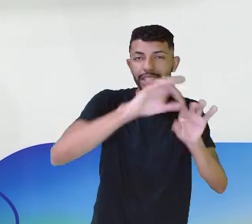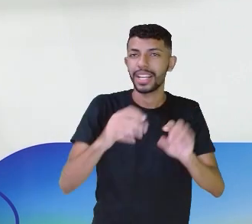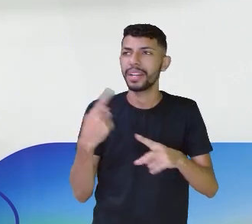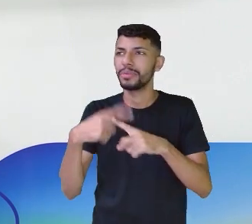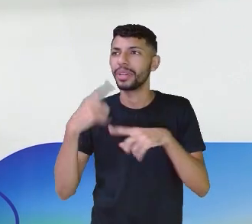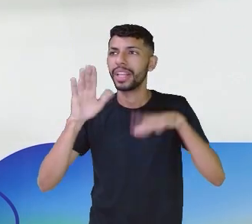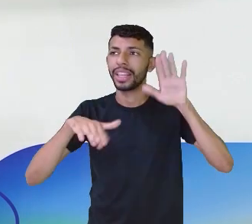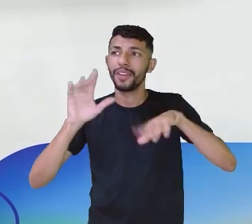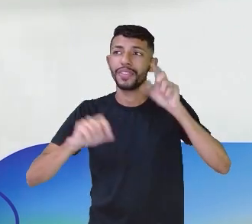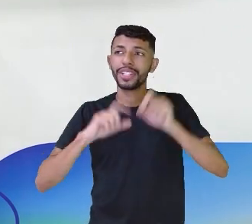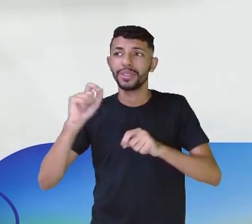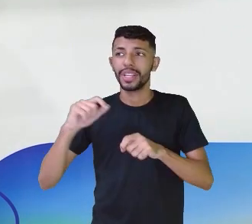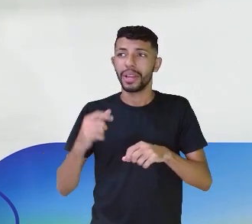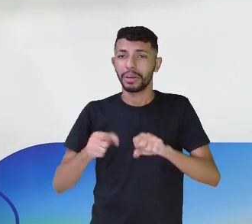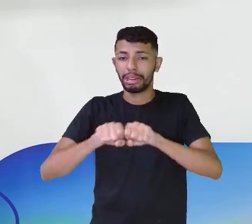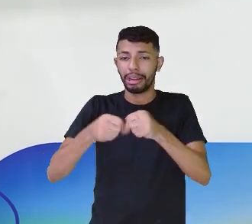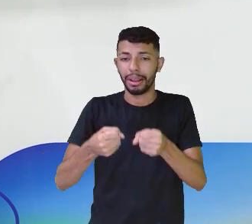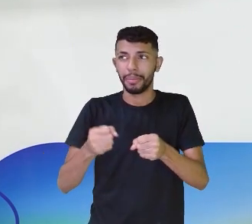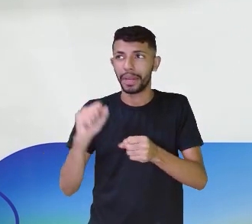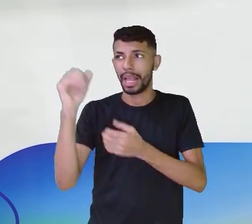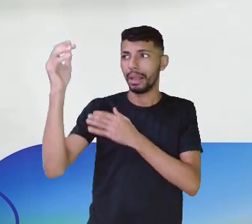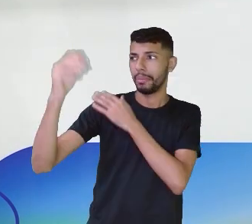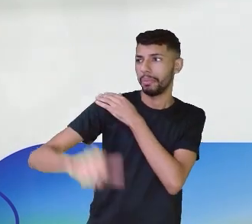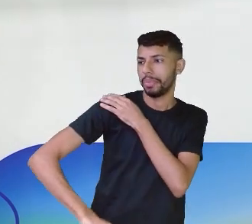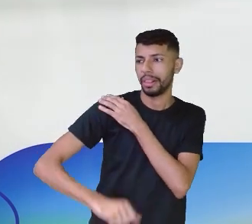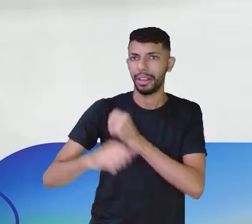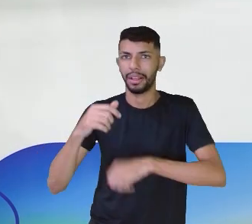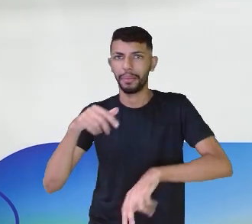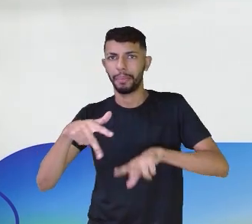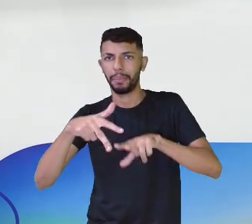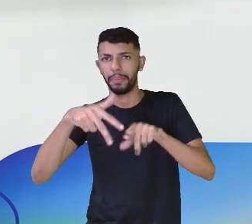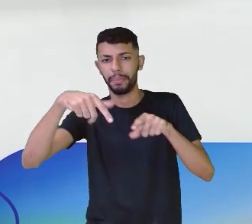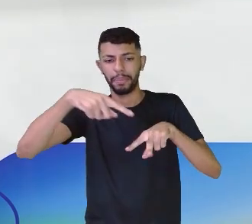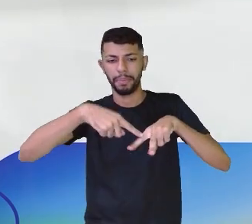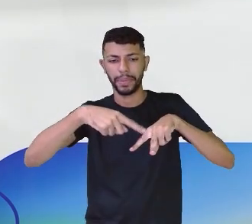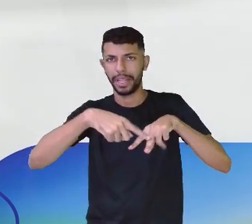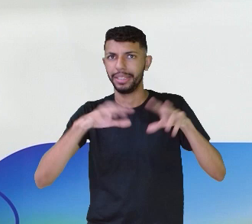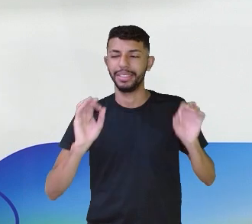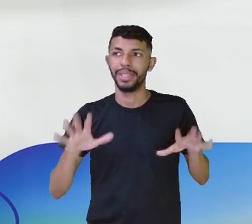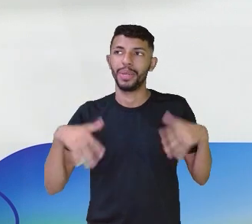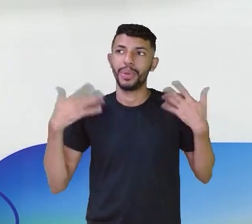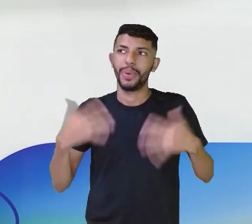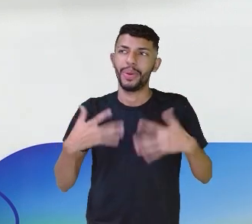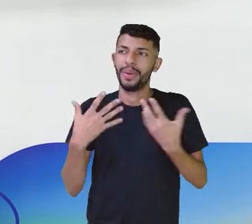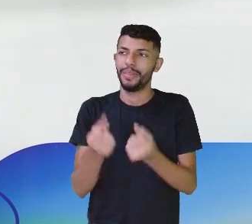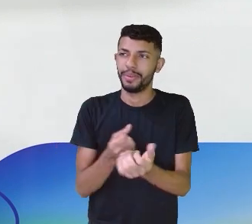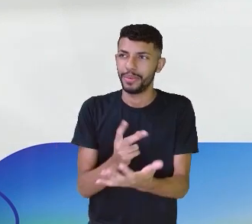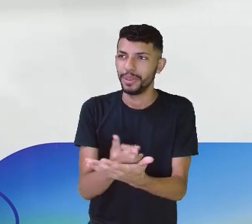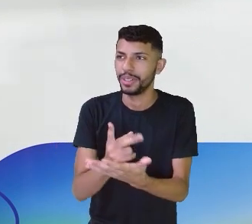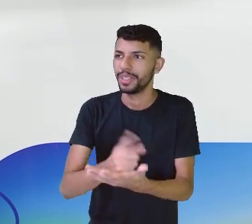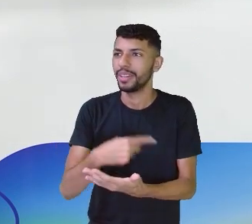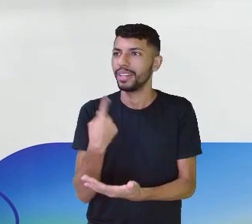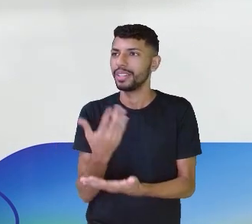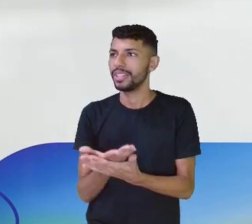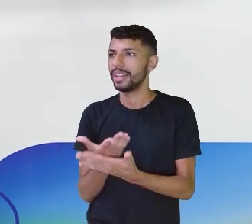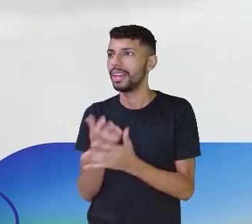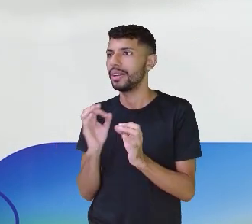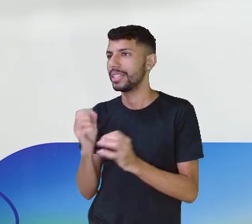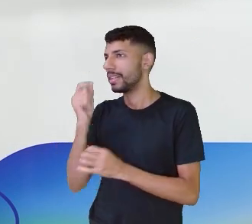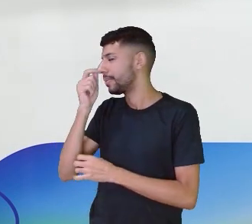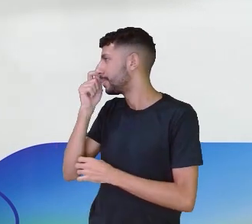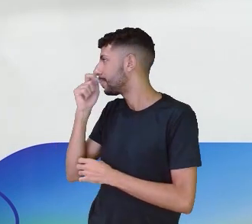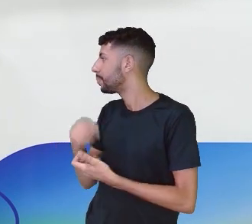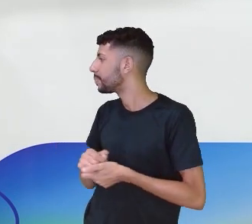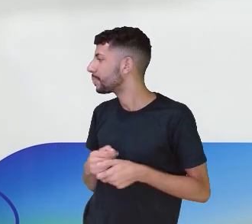talvez tivesse quebrado alguns membros se me aventurassem. Vamos continuar a nossa aula, que é o melhor que a gente faz.